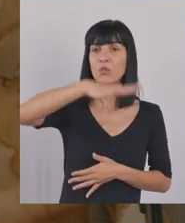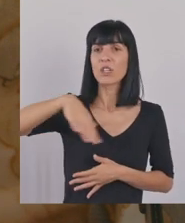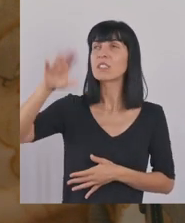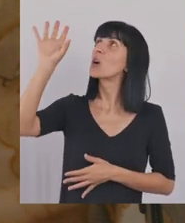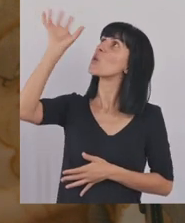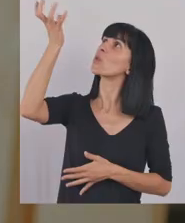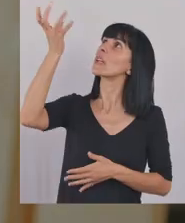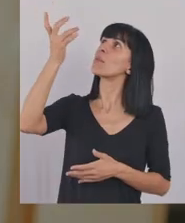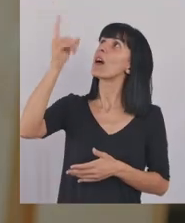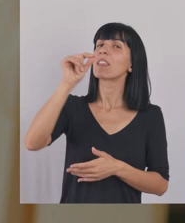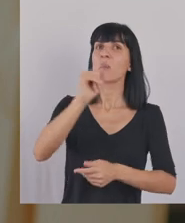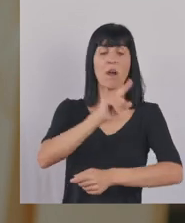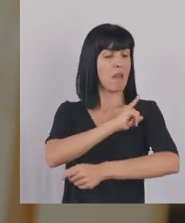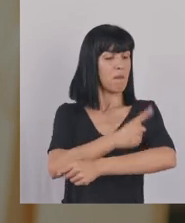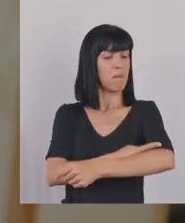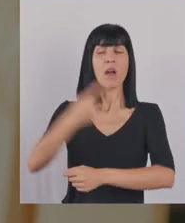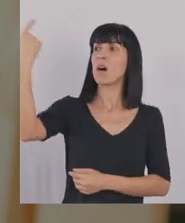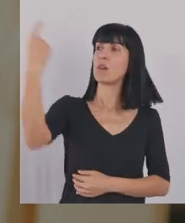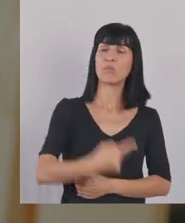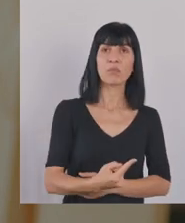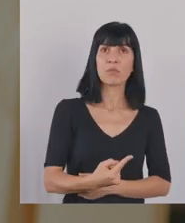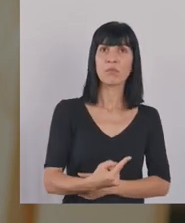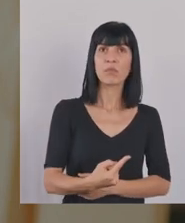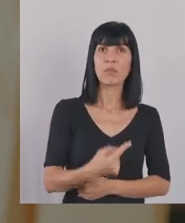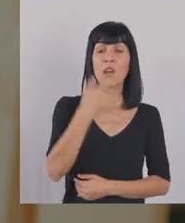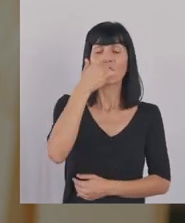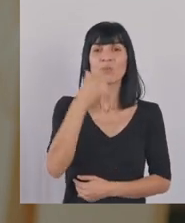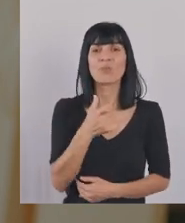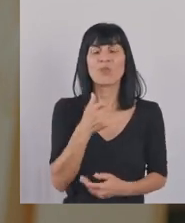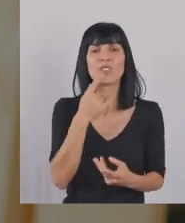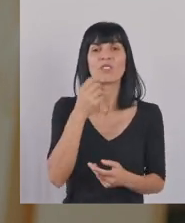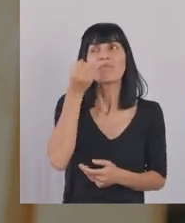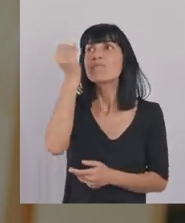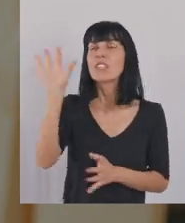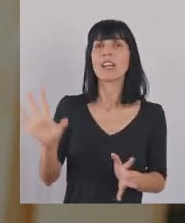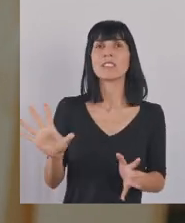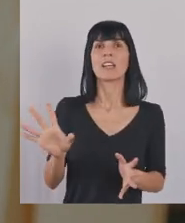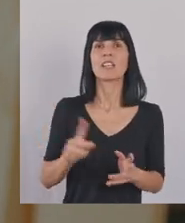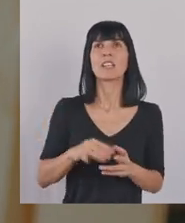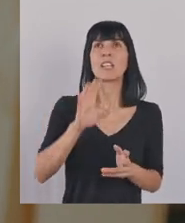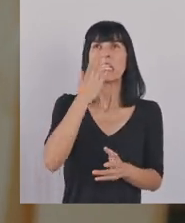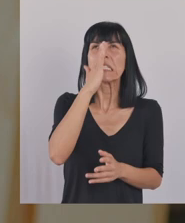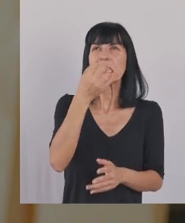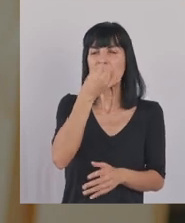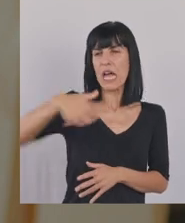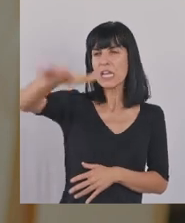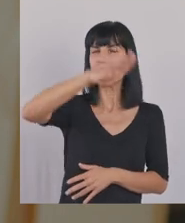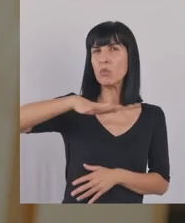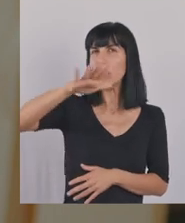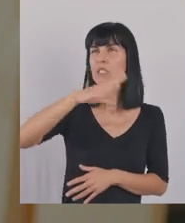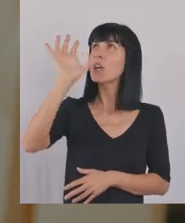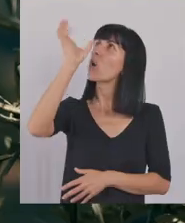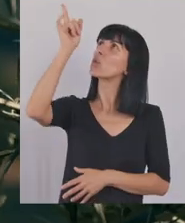manda ter mais poder que qualquer ser. E ela, quando se zangar, se houver